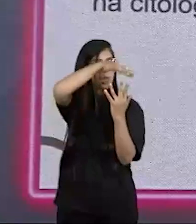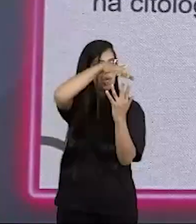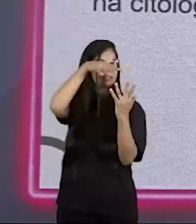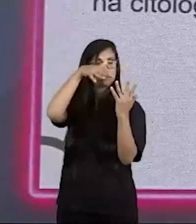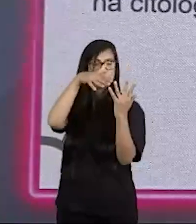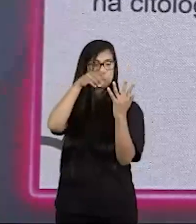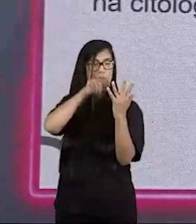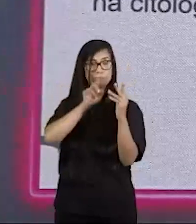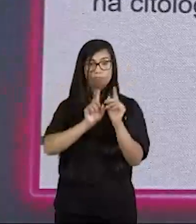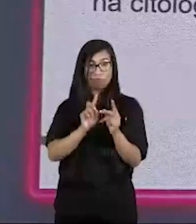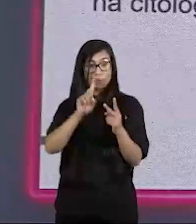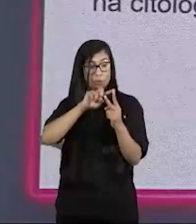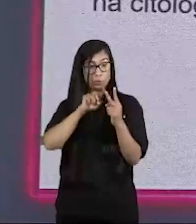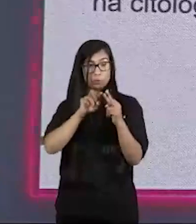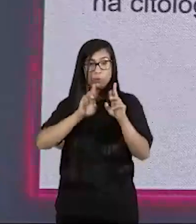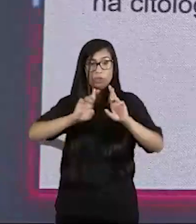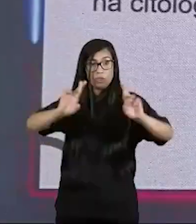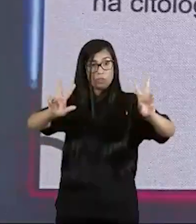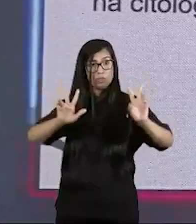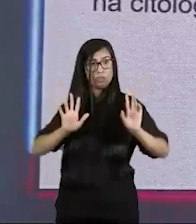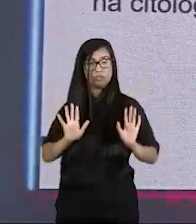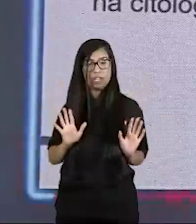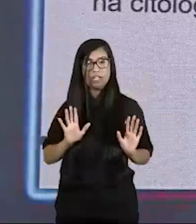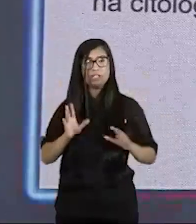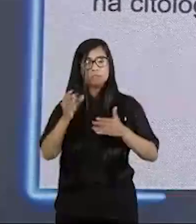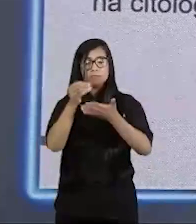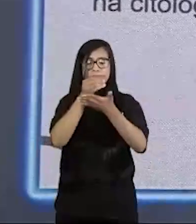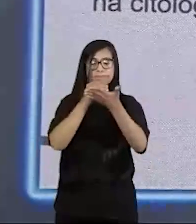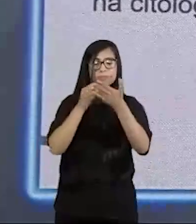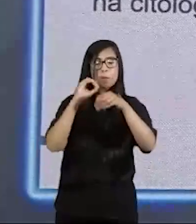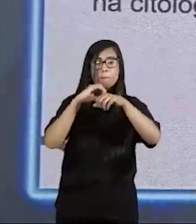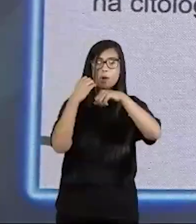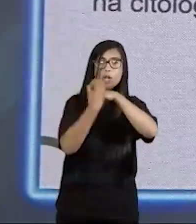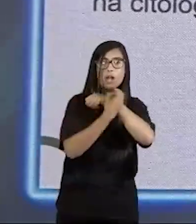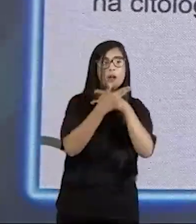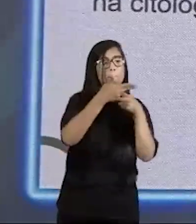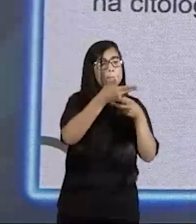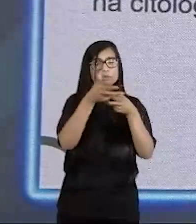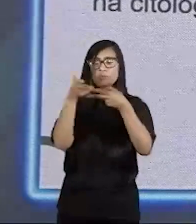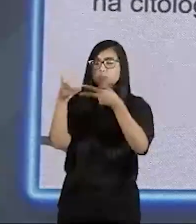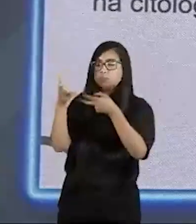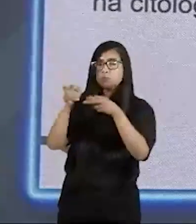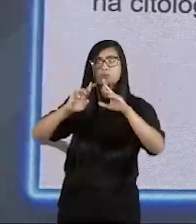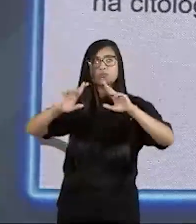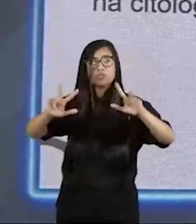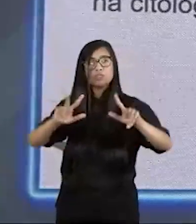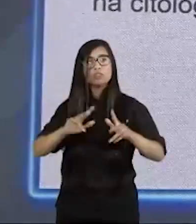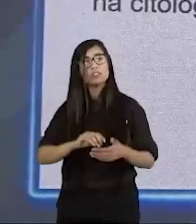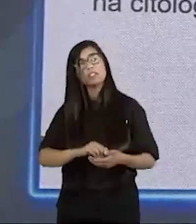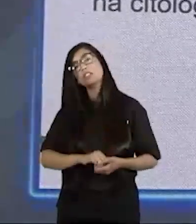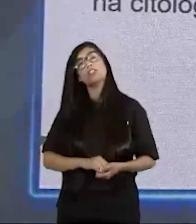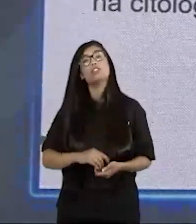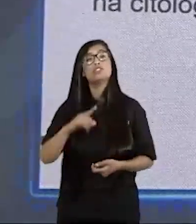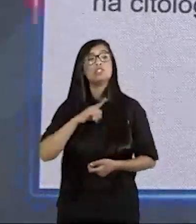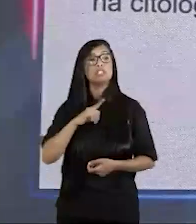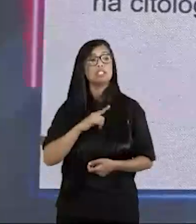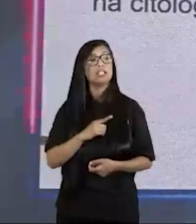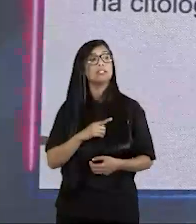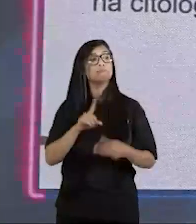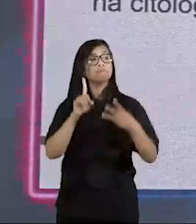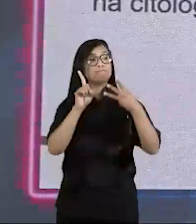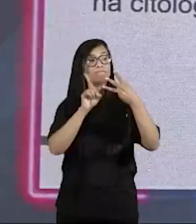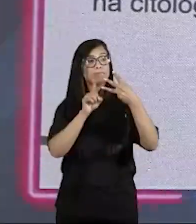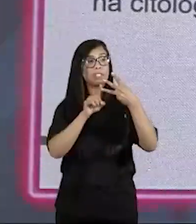dando um processo inflamatório piogranulomatoso. No neutrofílico, eu vou para o passo 3, pensar quais são